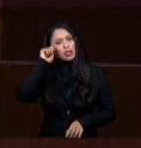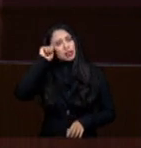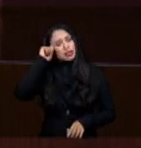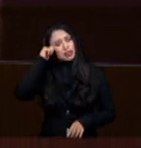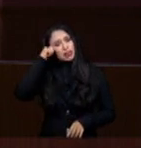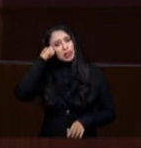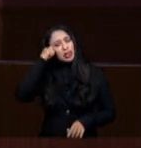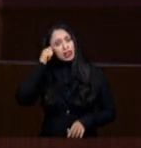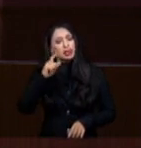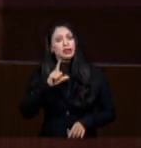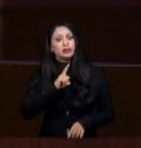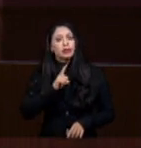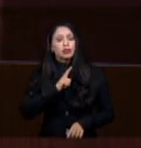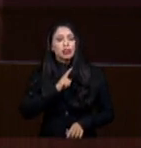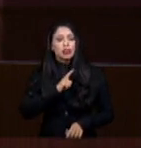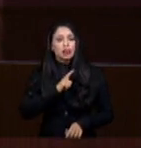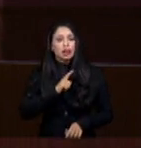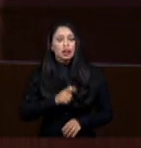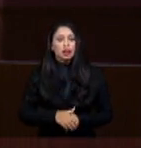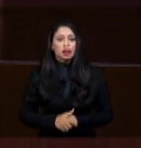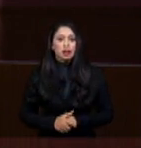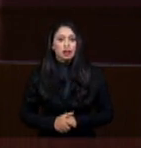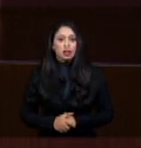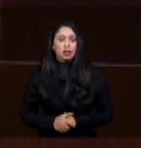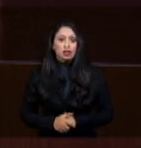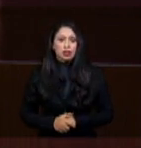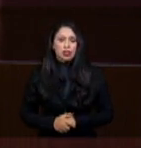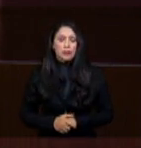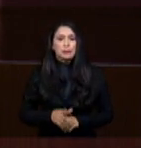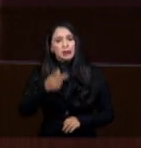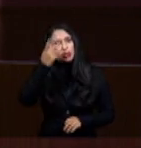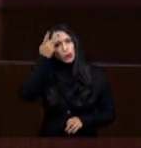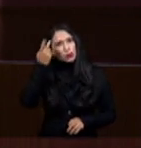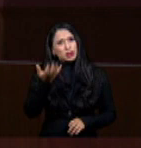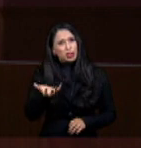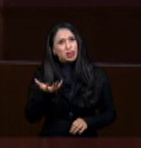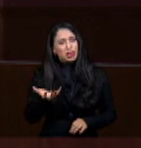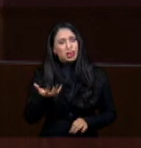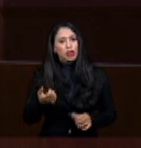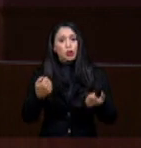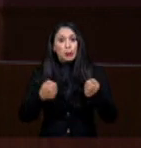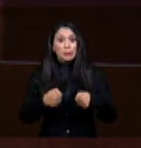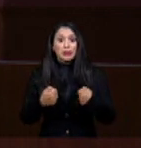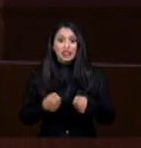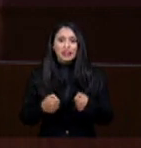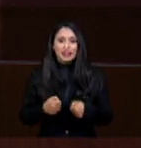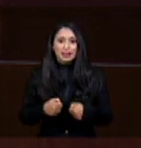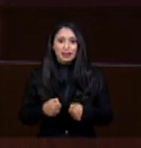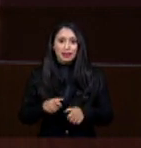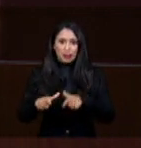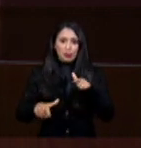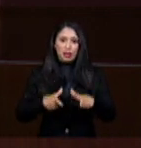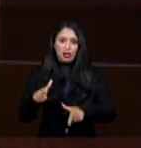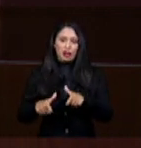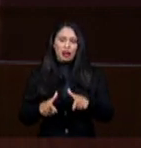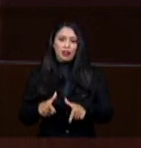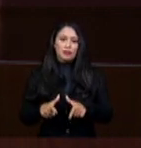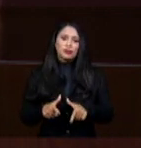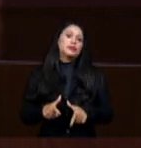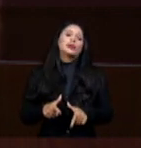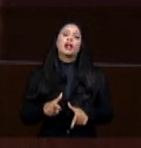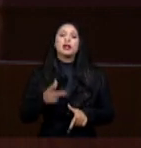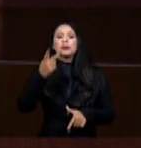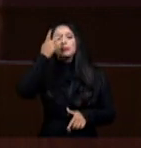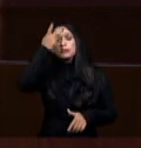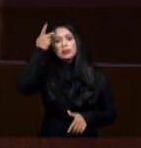o estudo ocupados por insuficiência de horas gente que gostaria precisava trabalhar porque eu acho que ninguém só